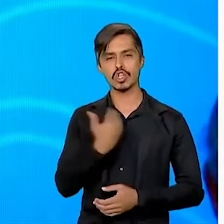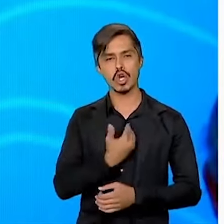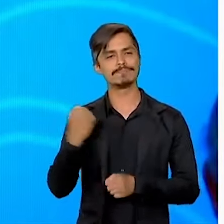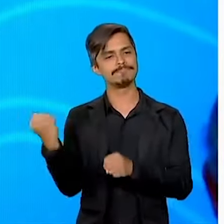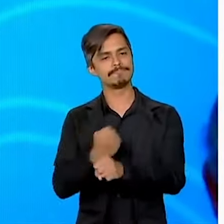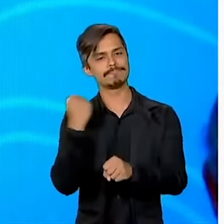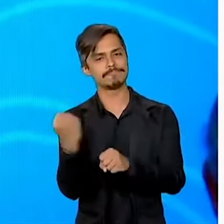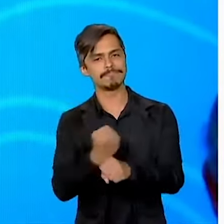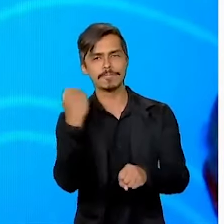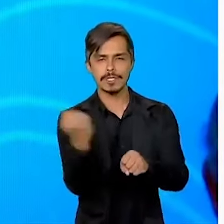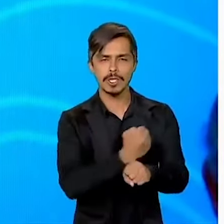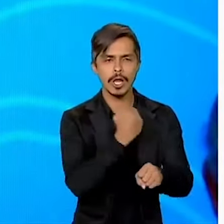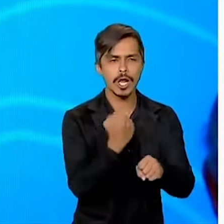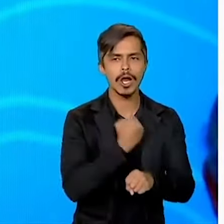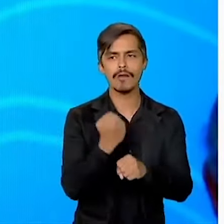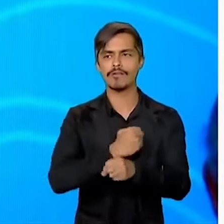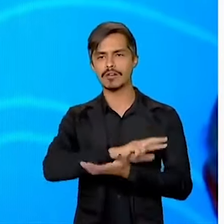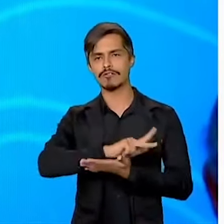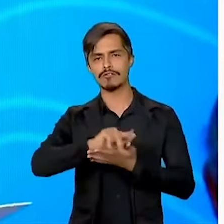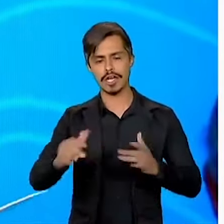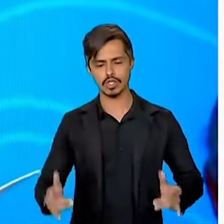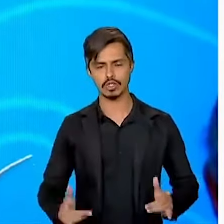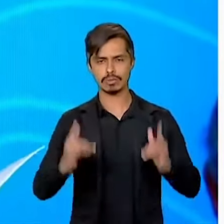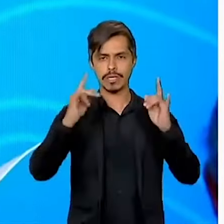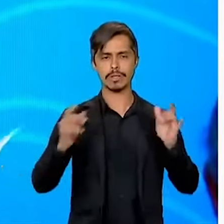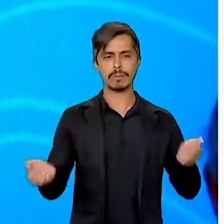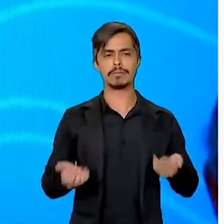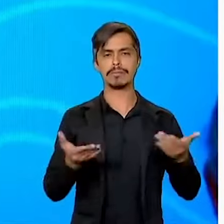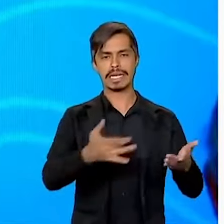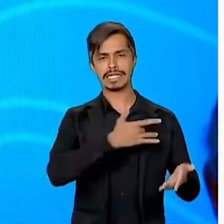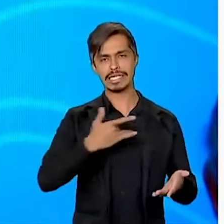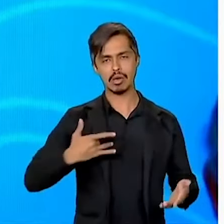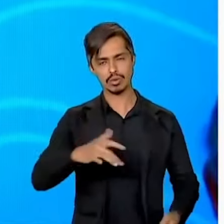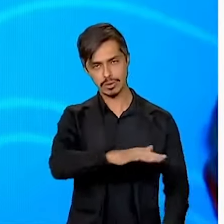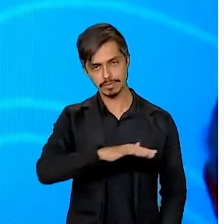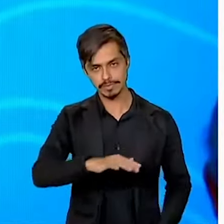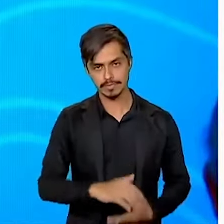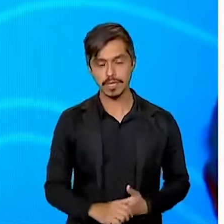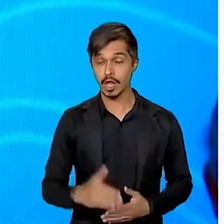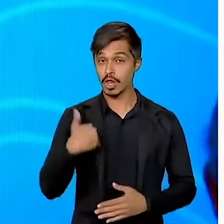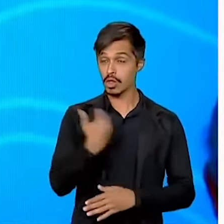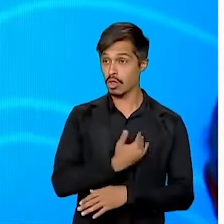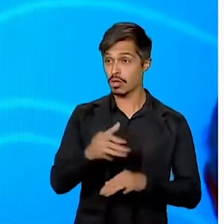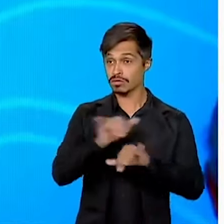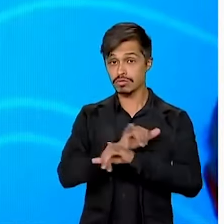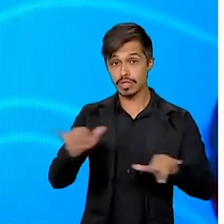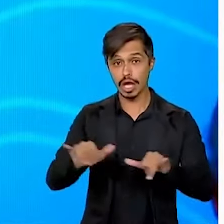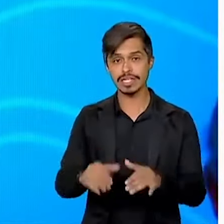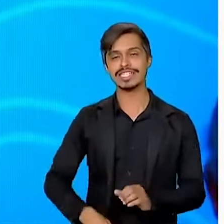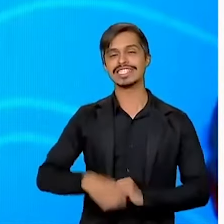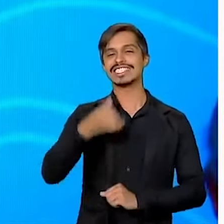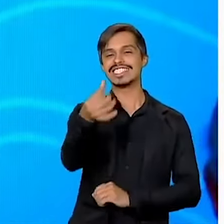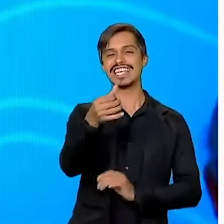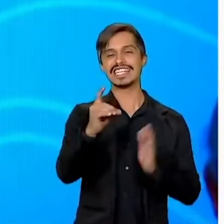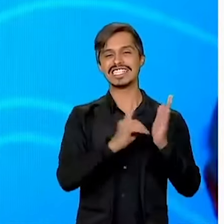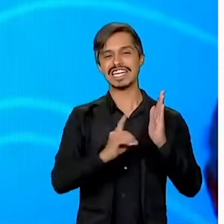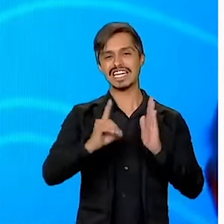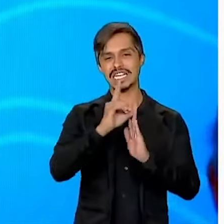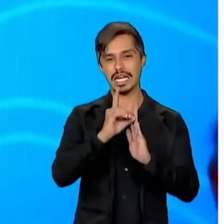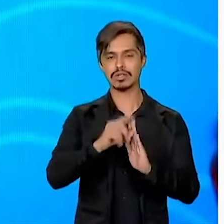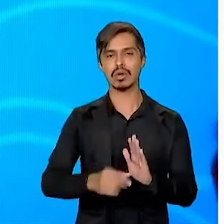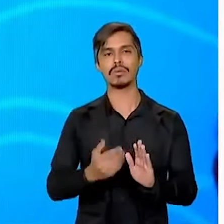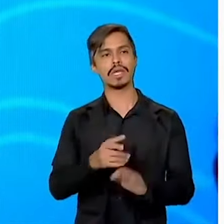toda a política para o complexo econômico da saúde. Publicamos 6 decretos,